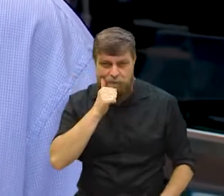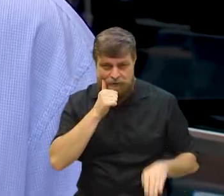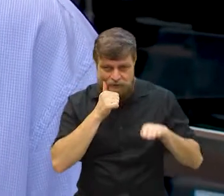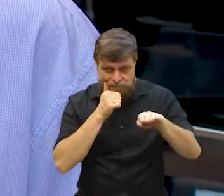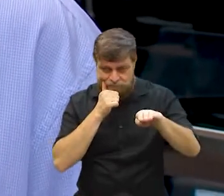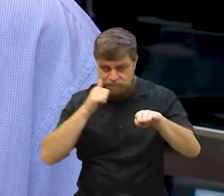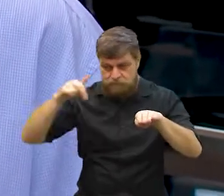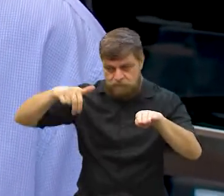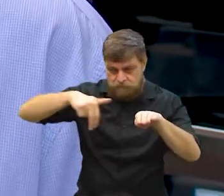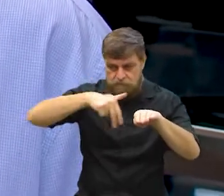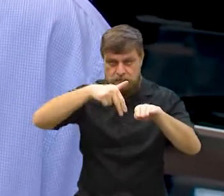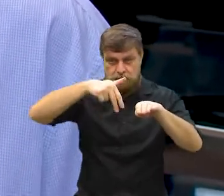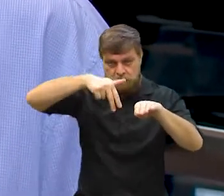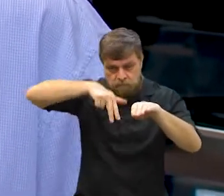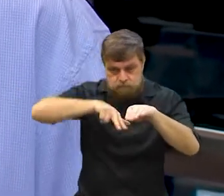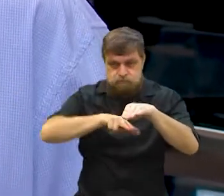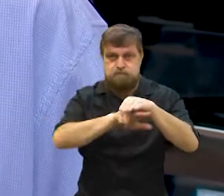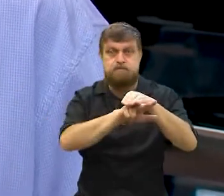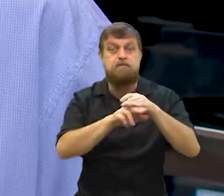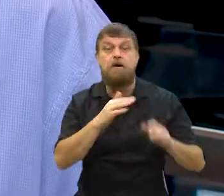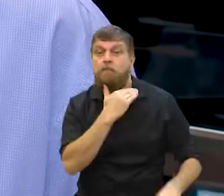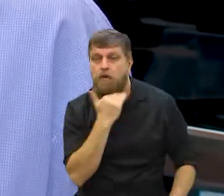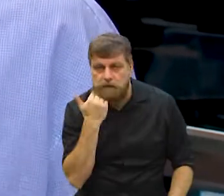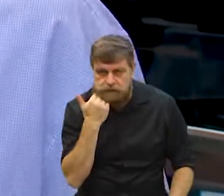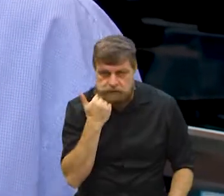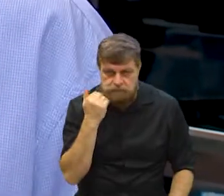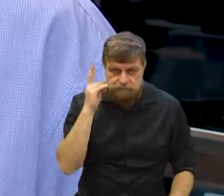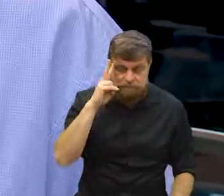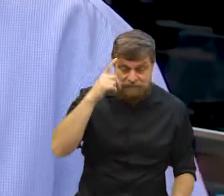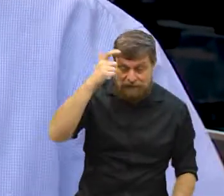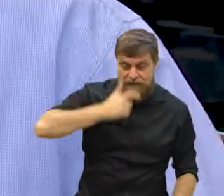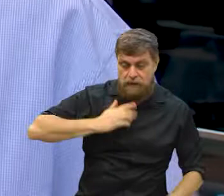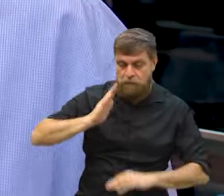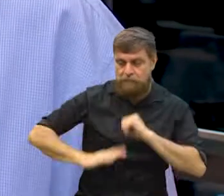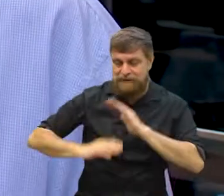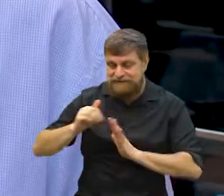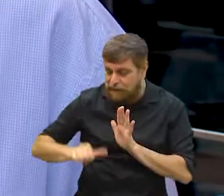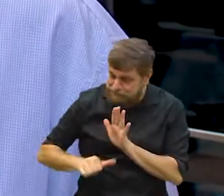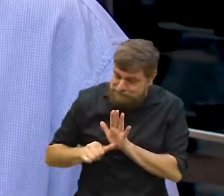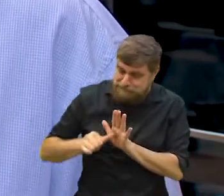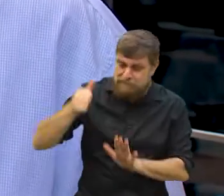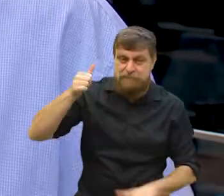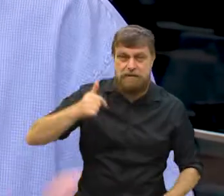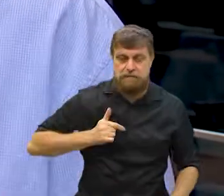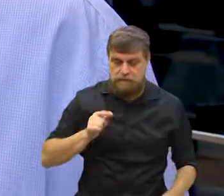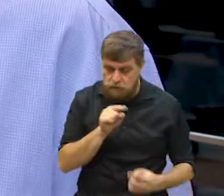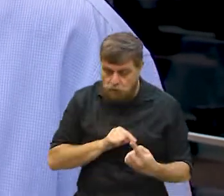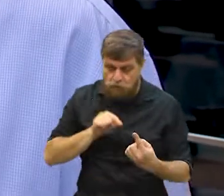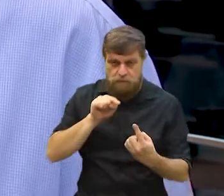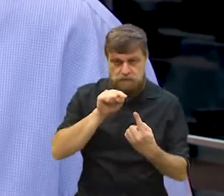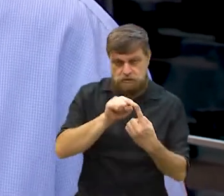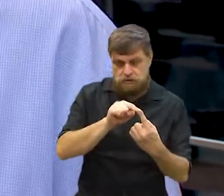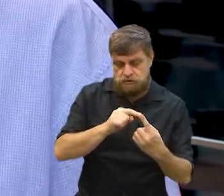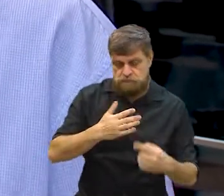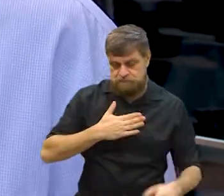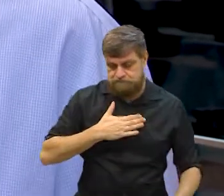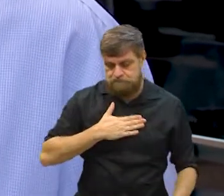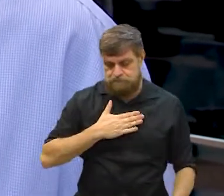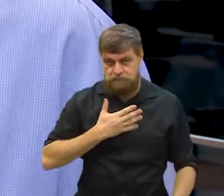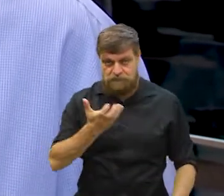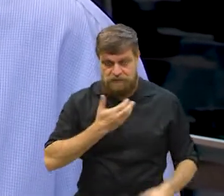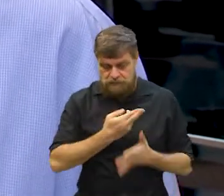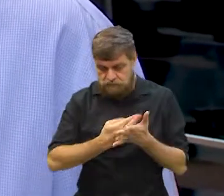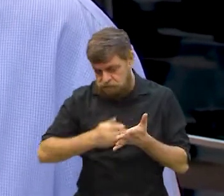aí que chamou muita atenção ou não precisa do Oeste e como é meu primeiro mandato naturalmente foi a primeira intenção aqui de